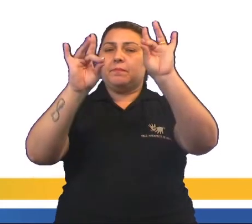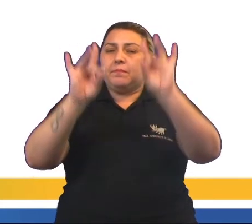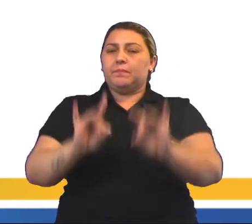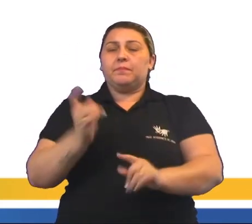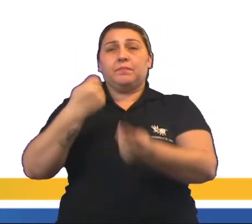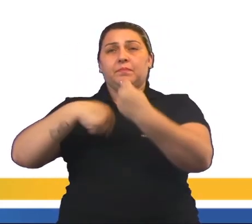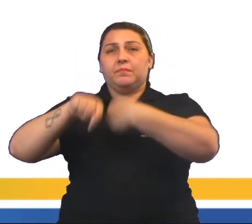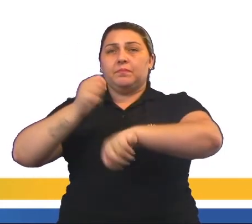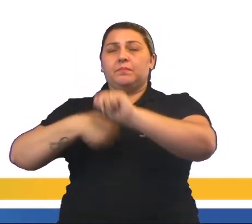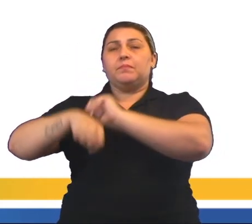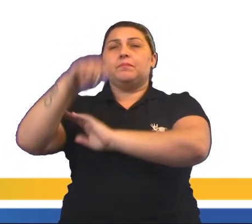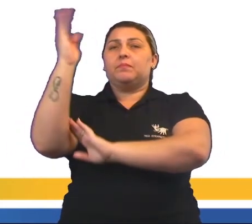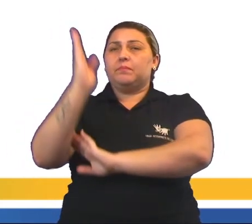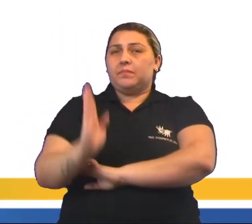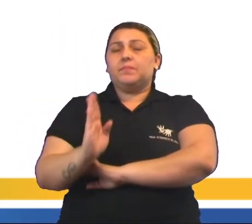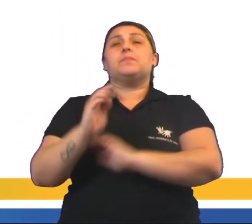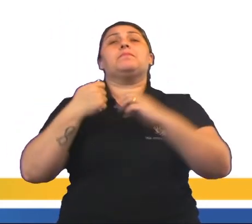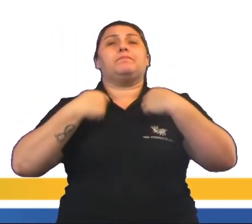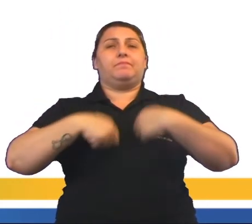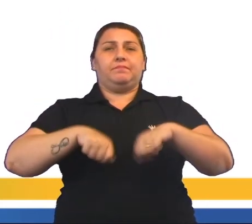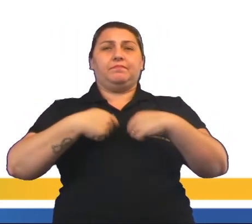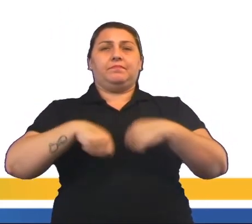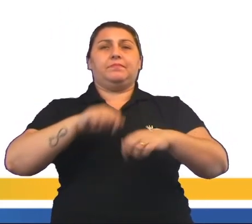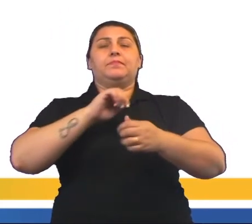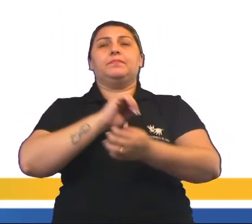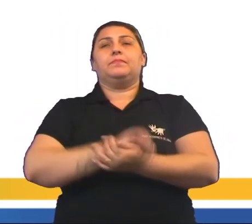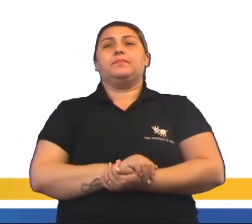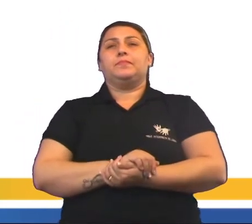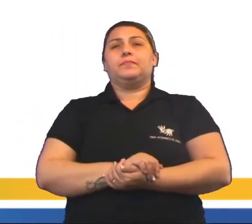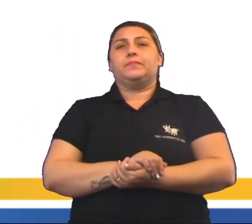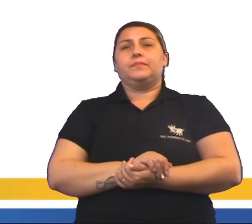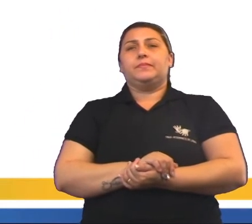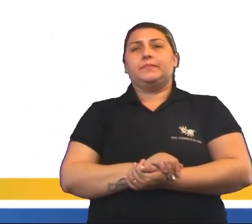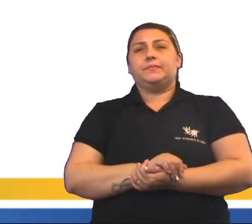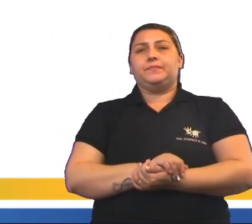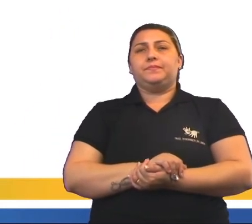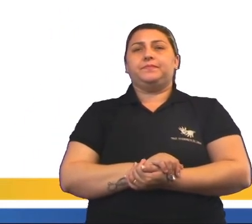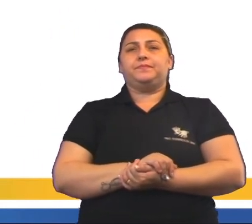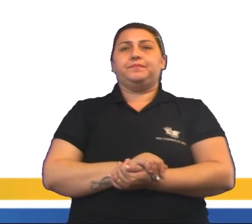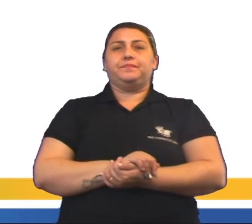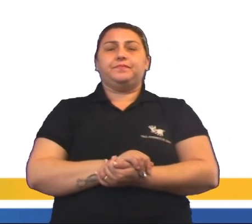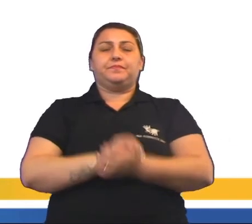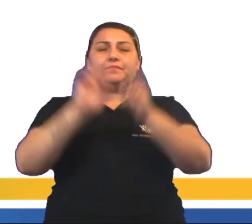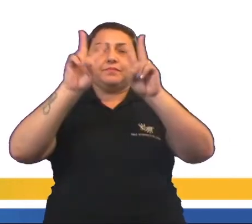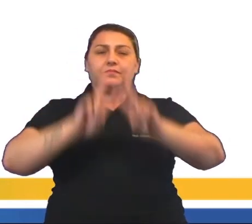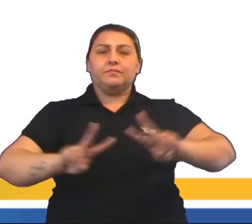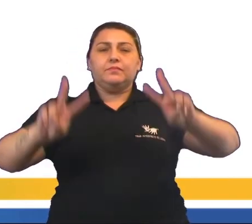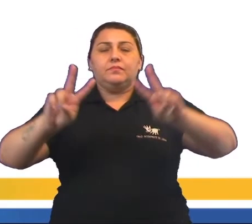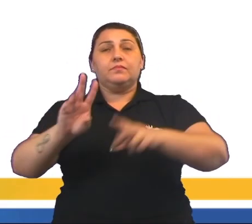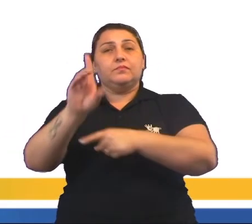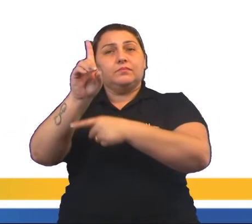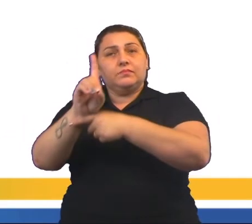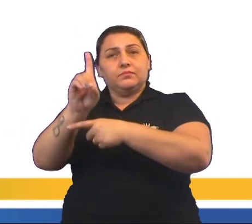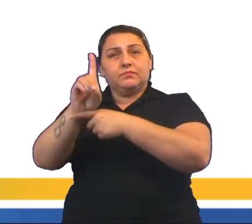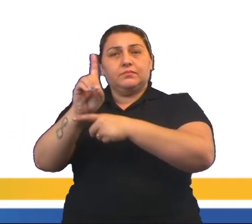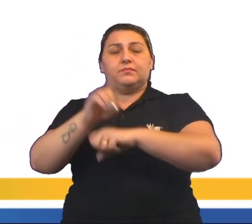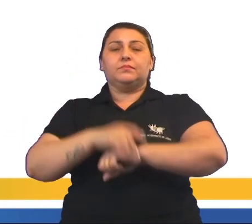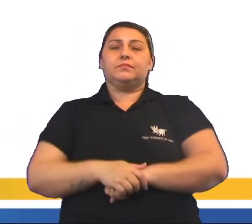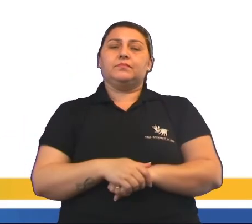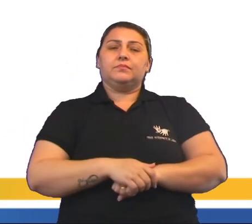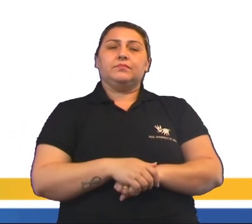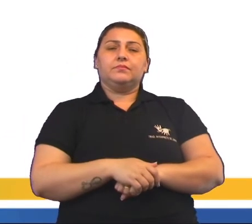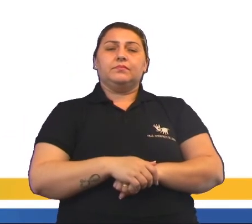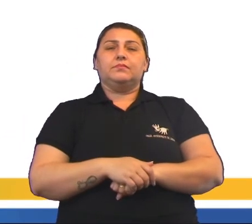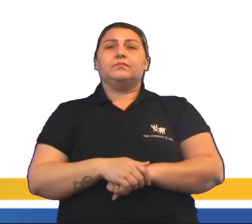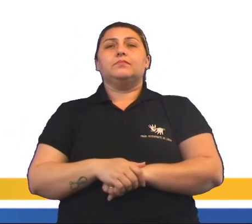a especificidade da economia brasileira. Vamos visualizar a alternativa correta, letra